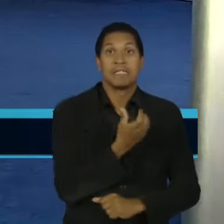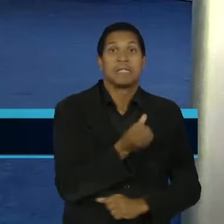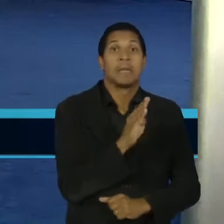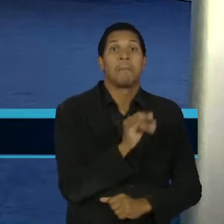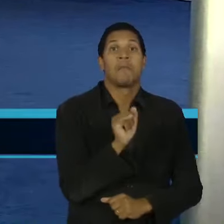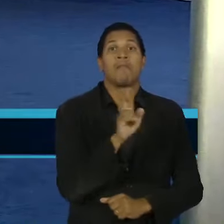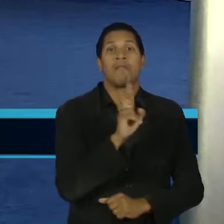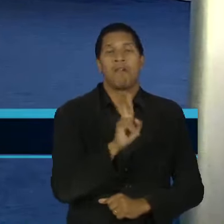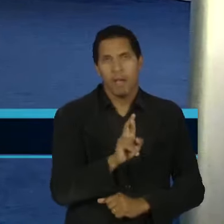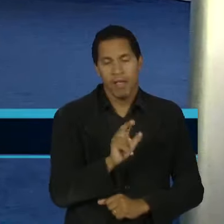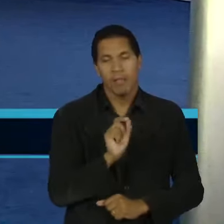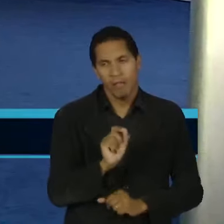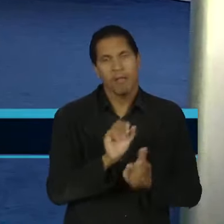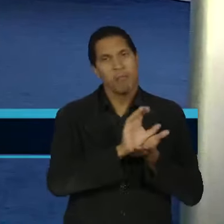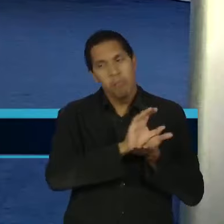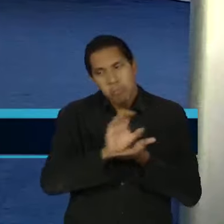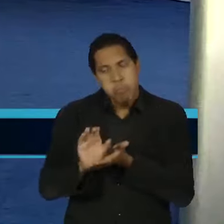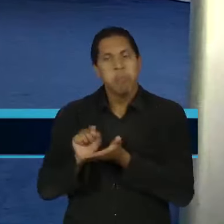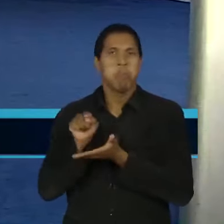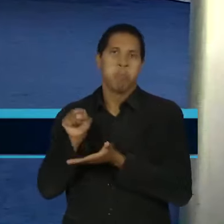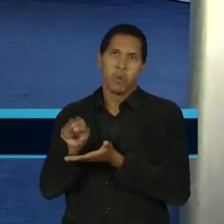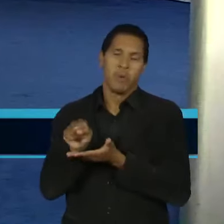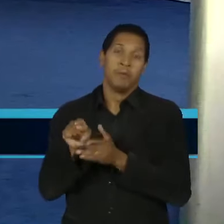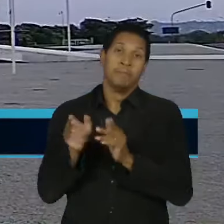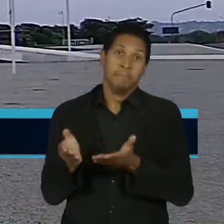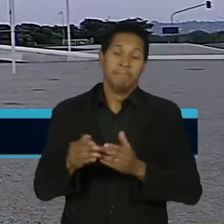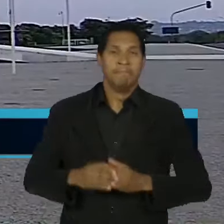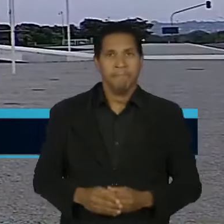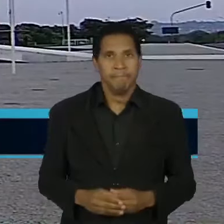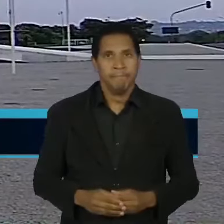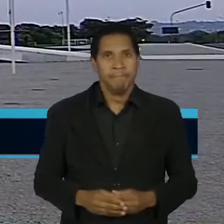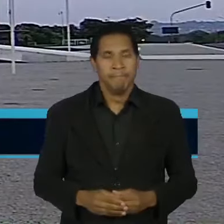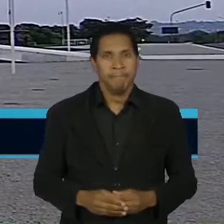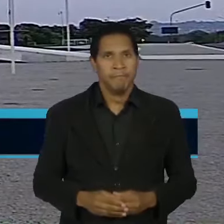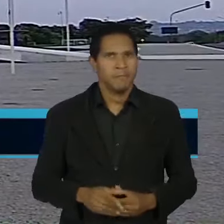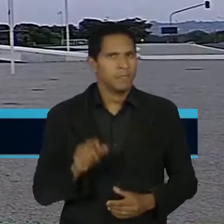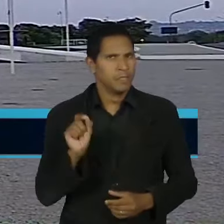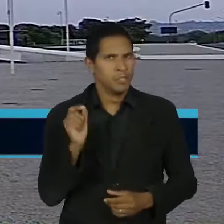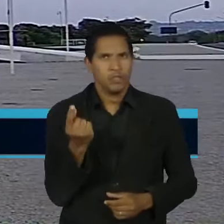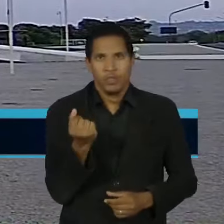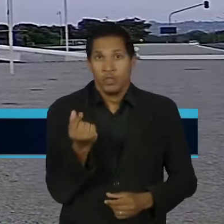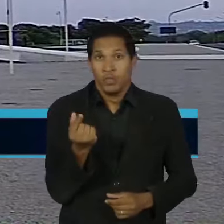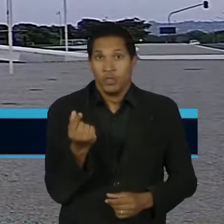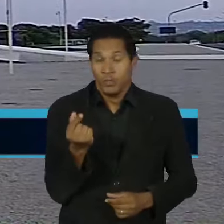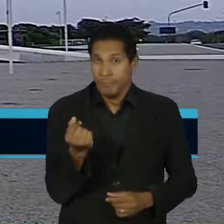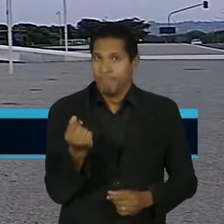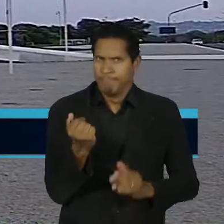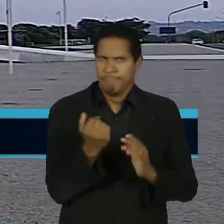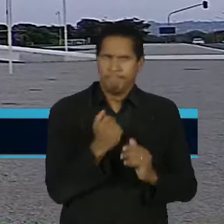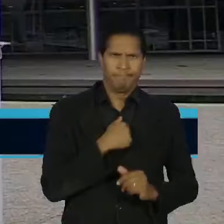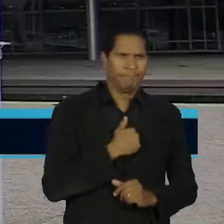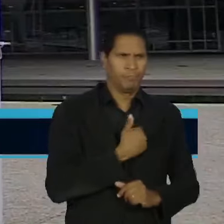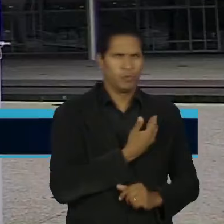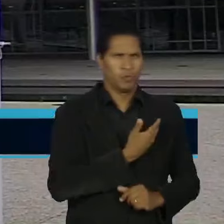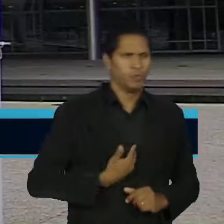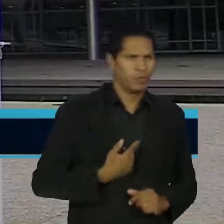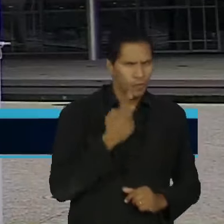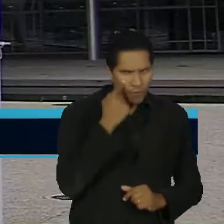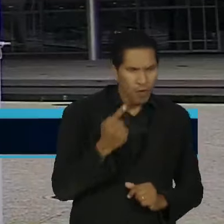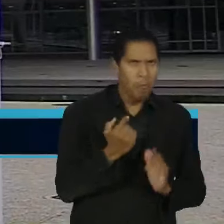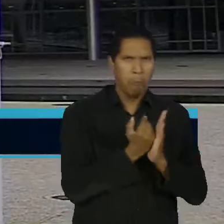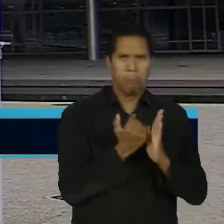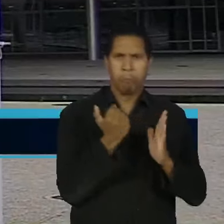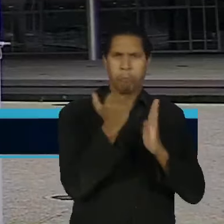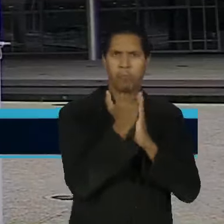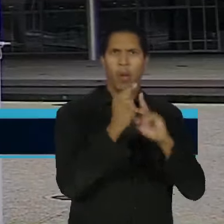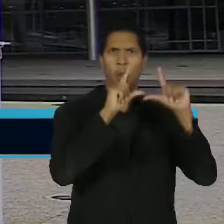bilhões de reais para este tipo de emenda parlamentar. Volume considerado excessivo pelo governo, que baixou a